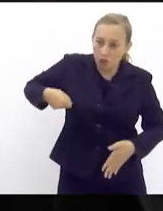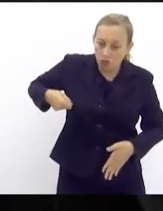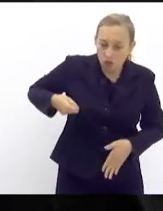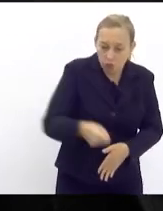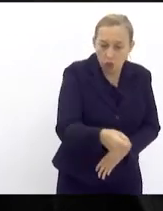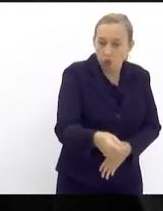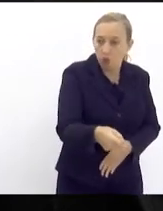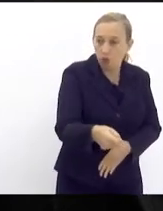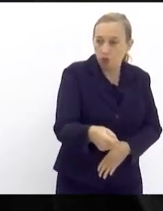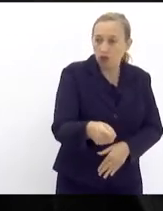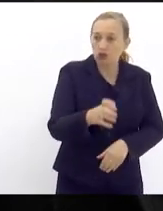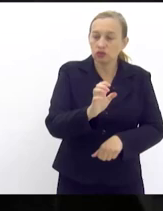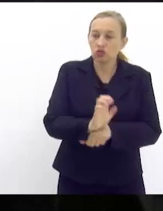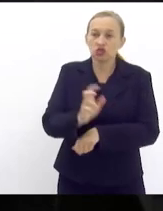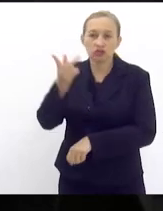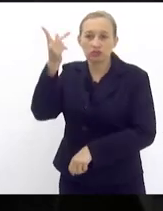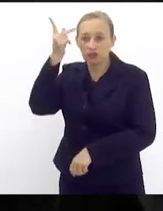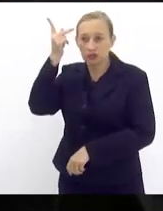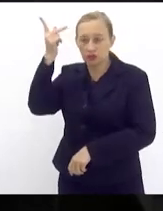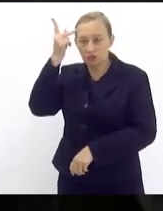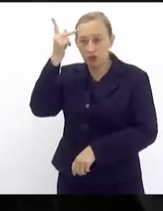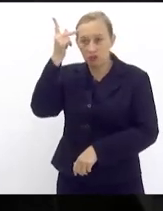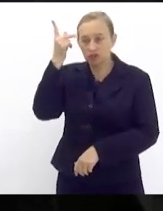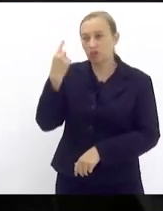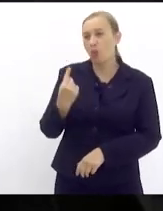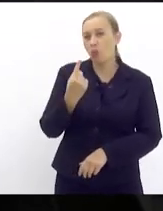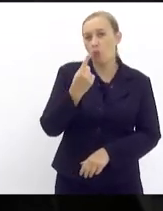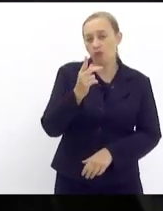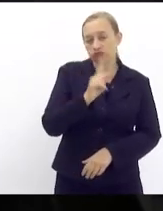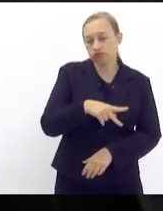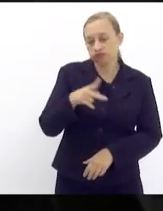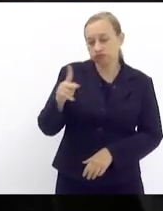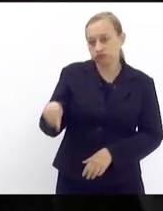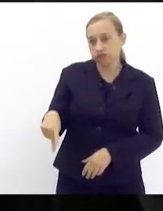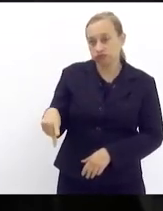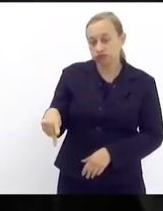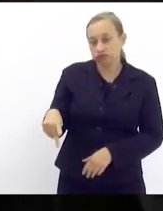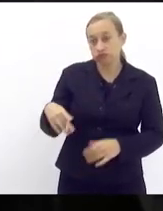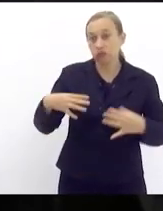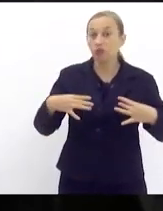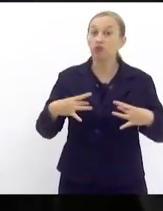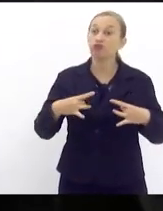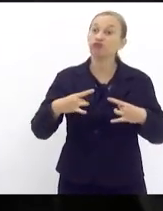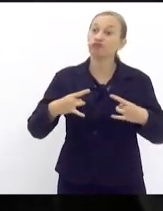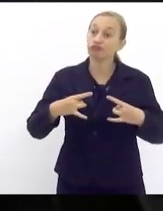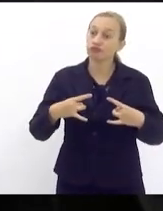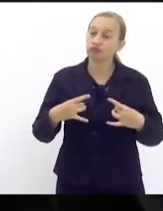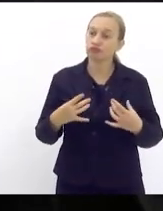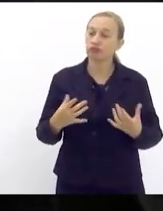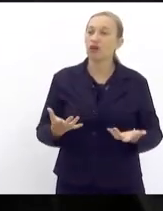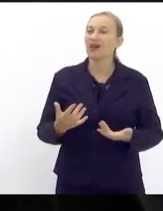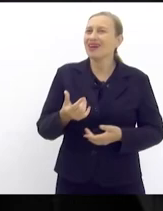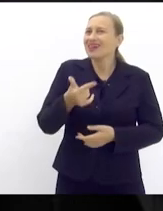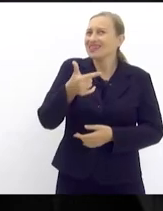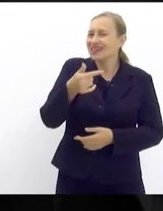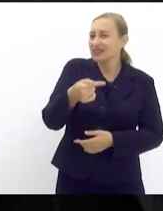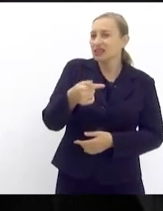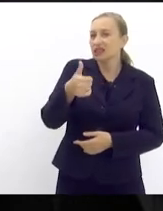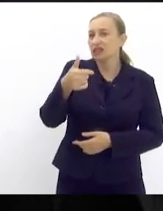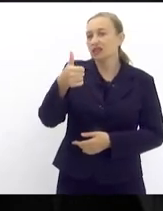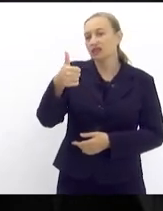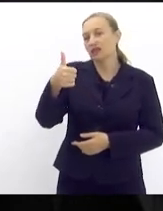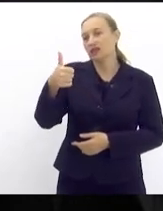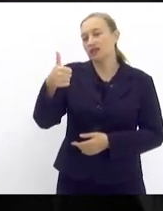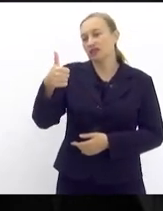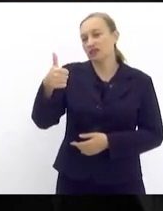no Estado de São Paulo uma professora voluntária de 71 anos